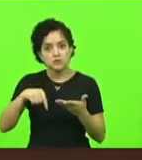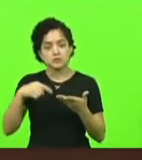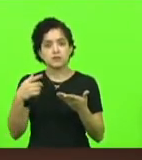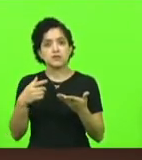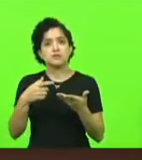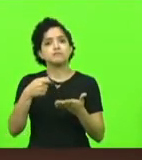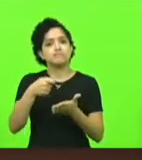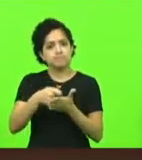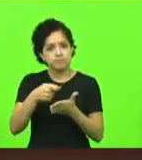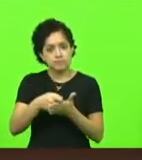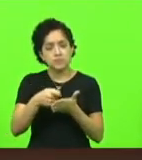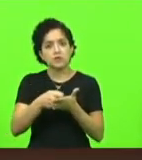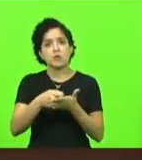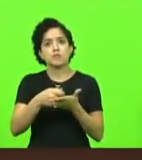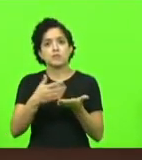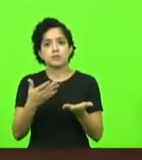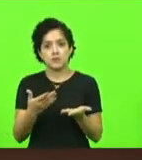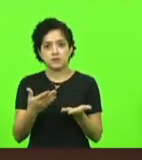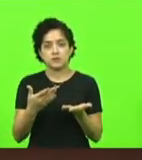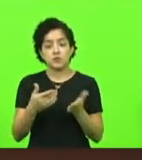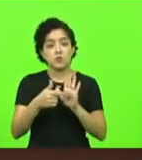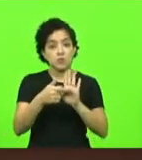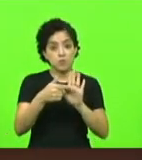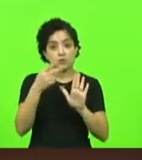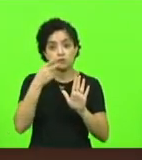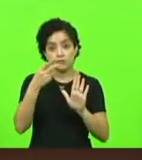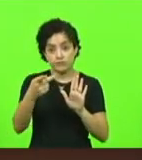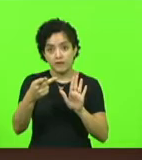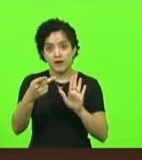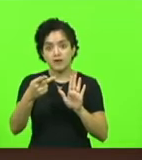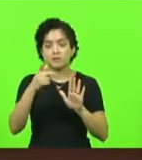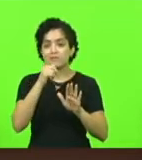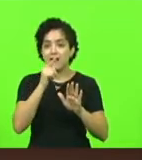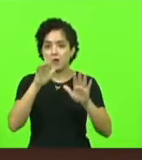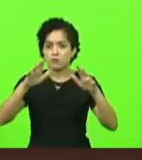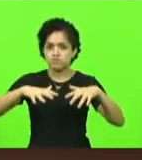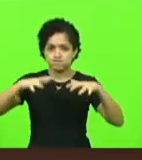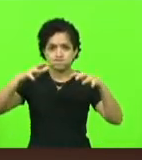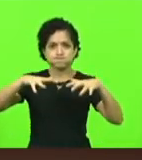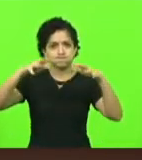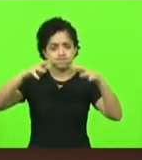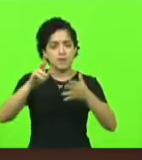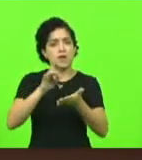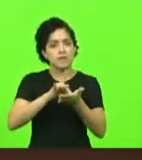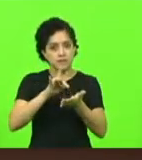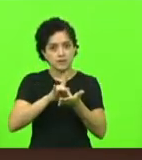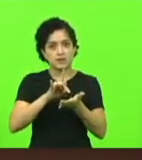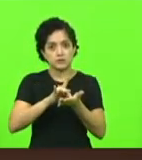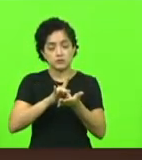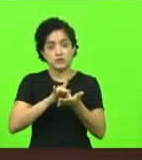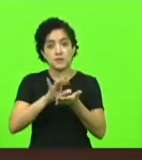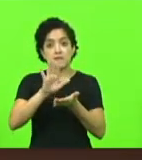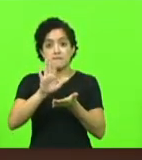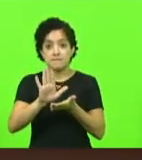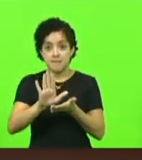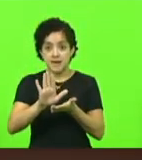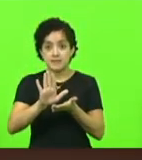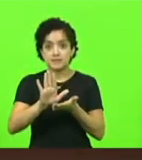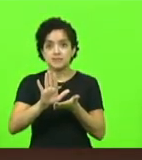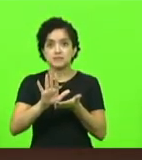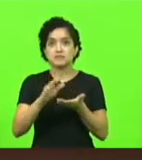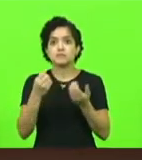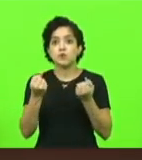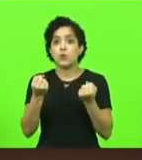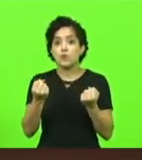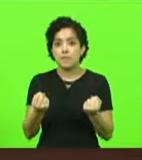tem razão o deputado Vicente Caro Preso quando fala da questão do volume de águas, e é verdadeiro, mas também, vamos lá, o peso dos